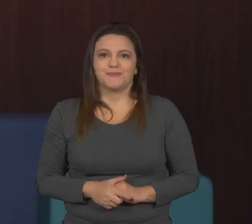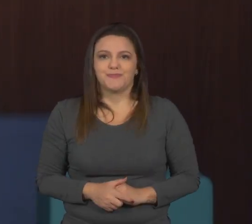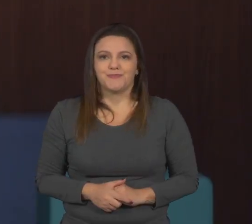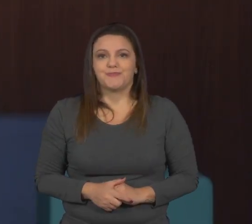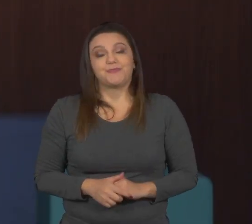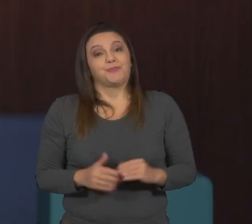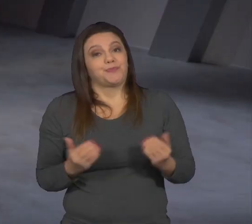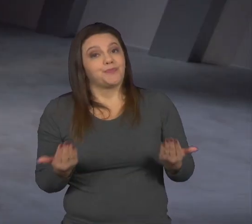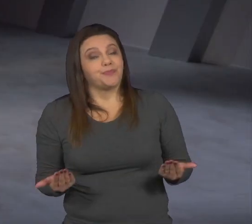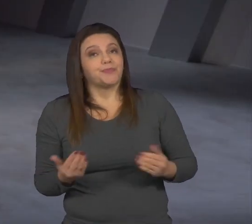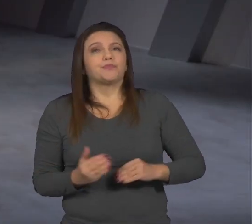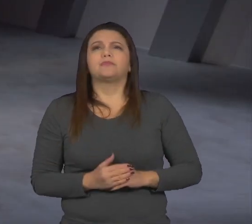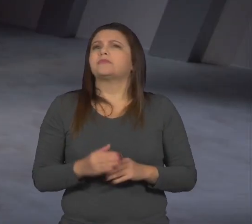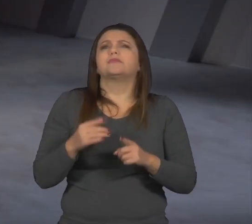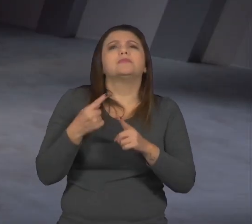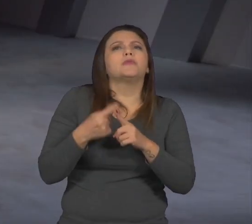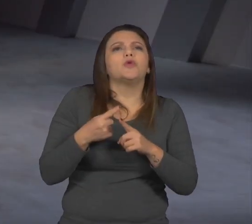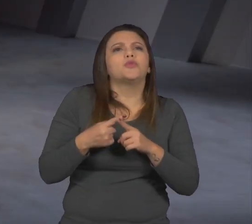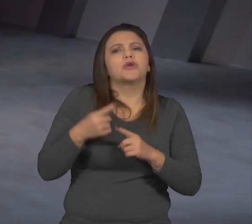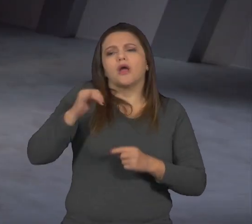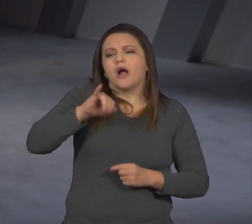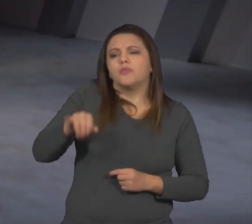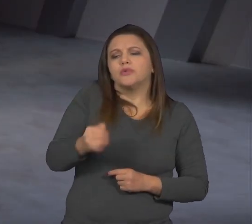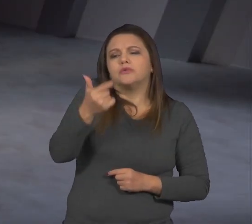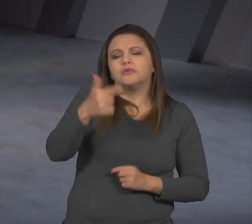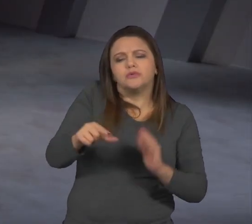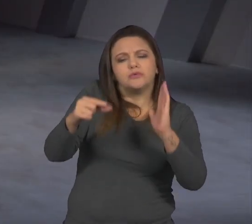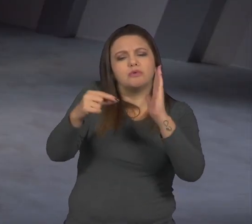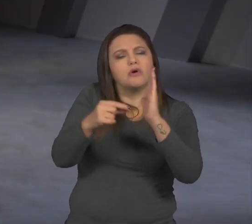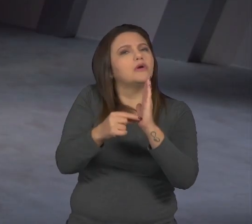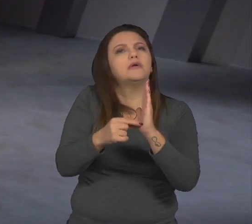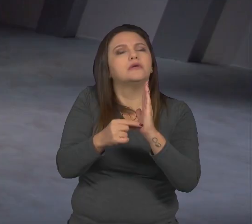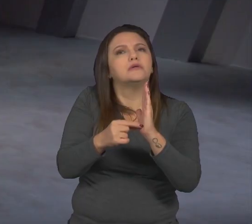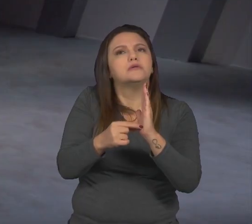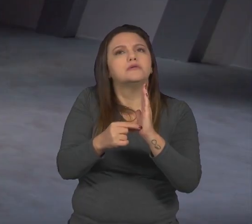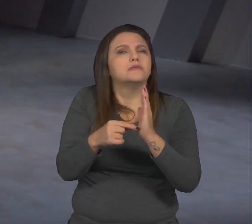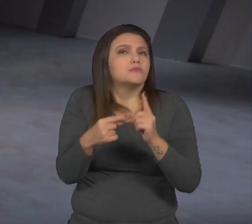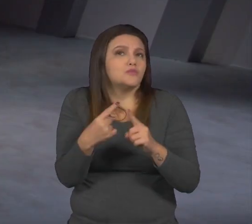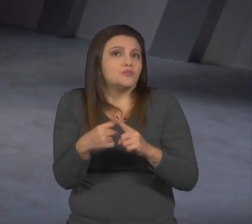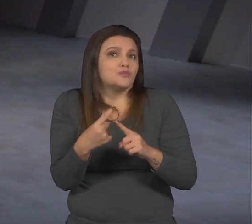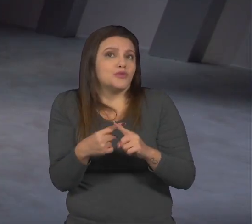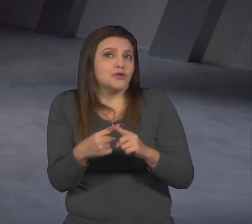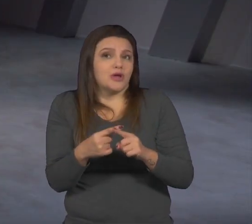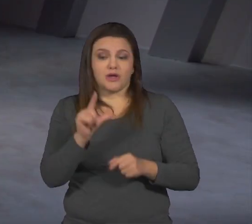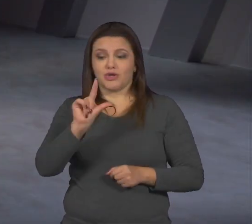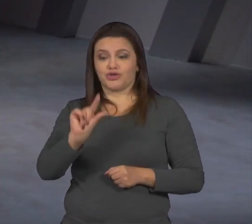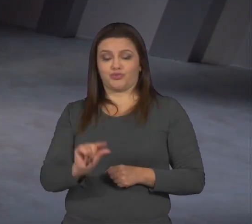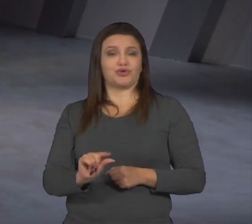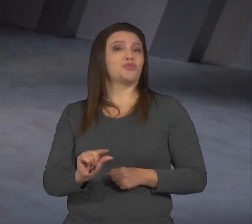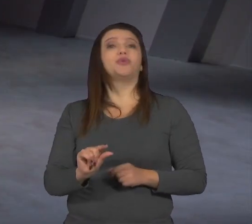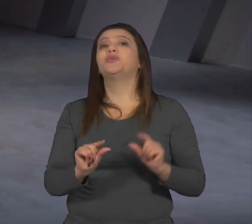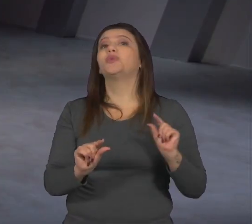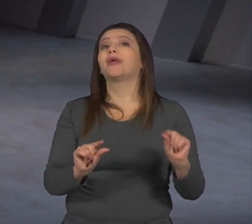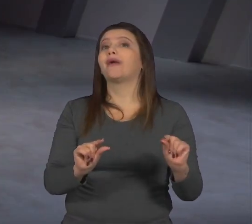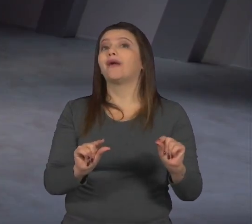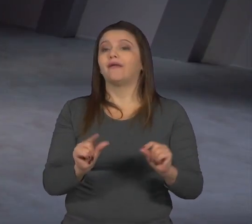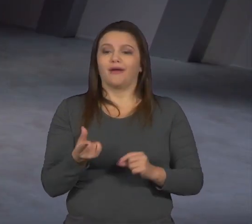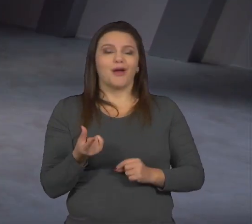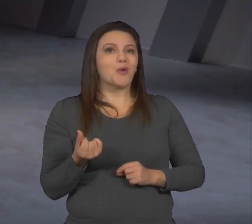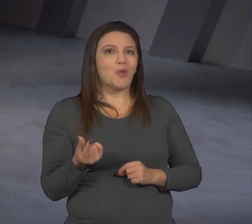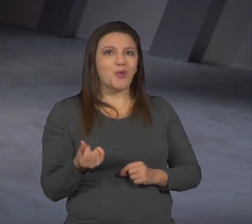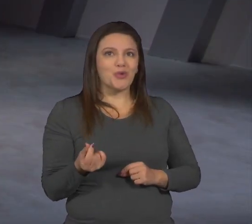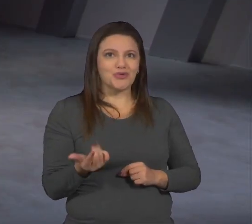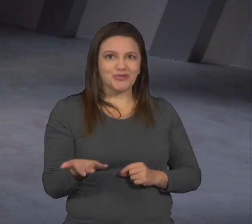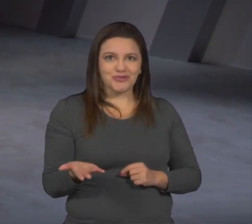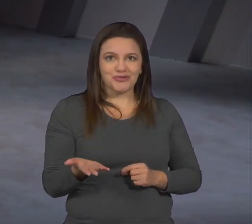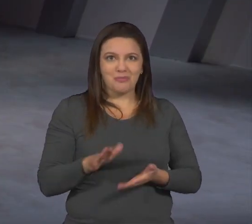Bom, e por que eu quero reusar, né? É meio que óbvio, para diminuir o custo e o tempo. Eu vou pegar uma parte que